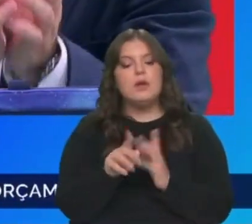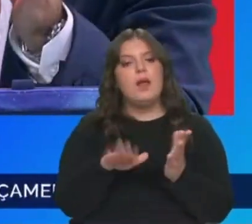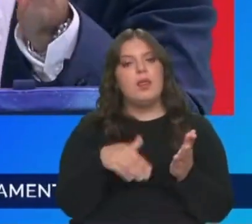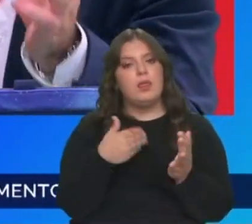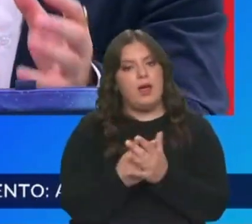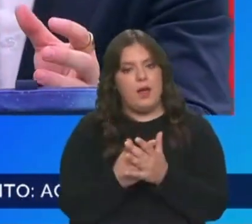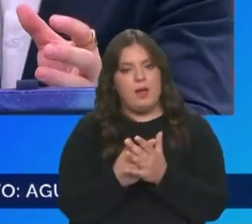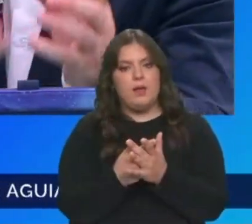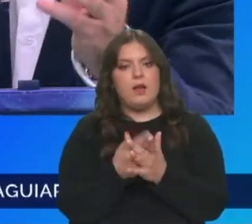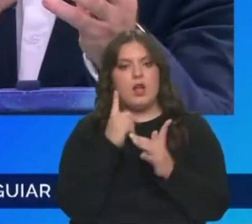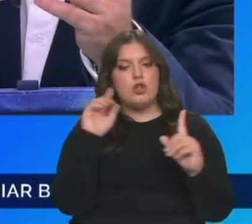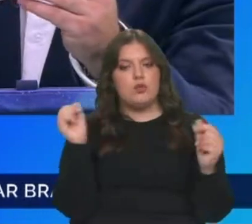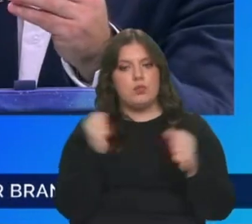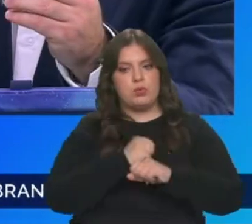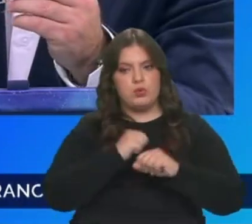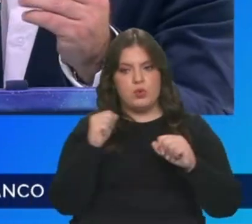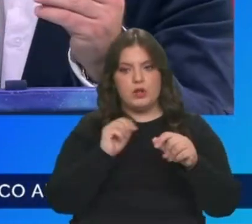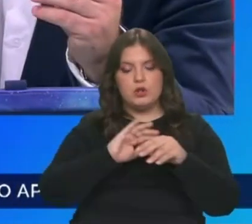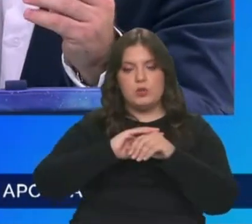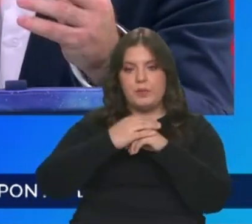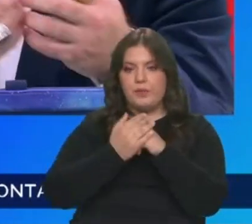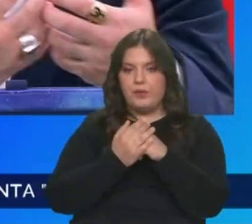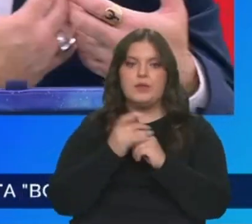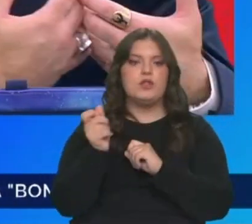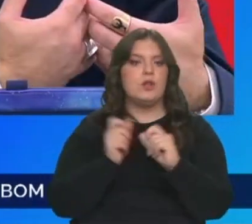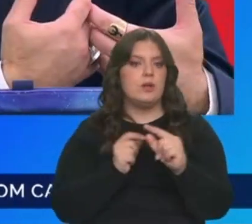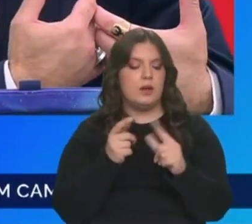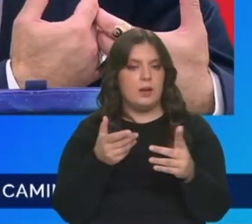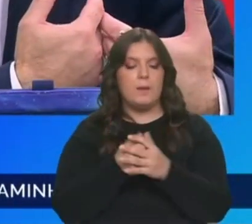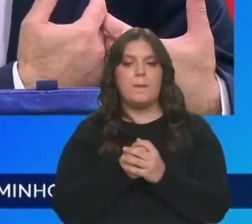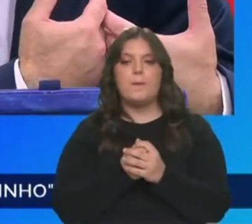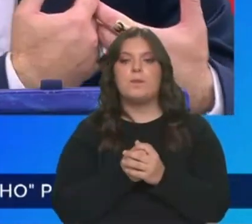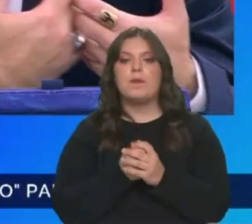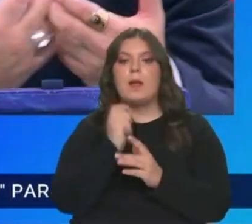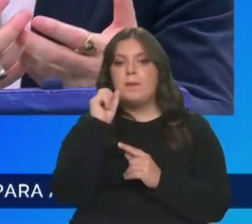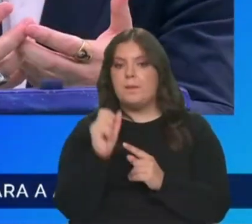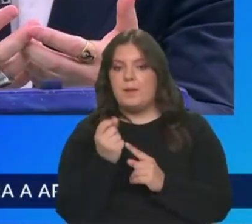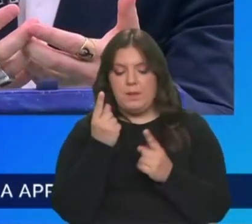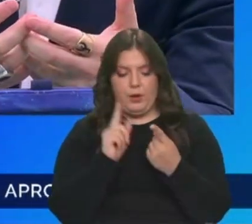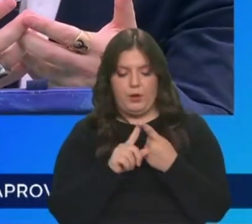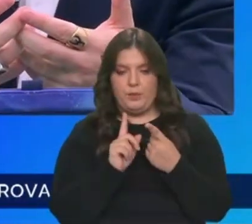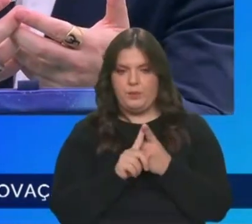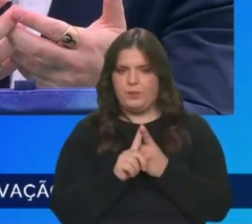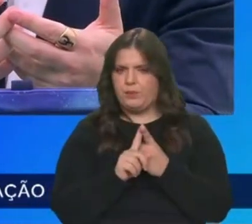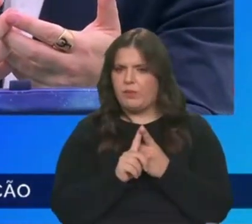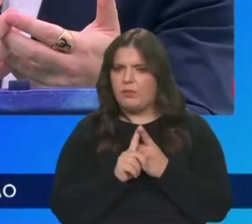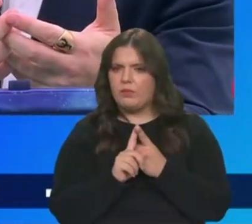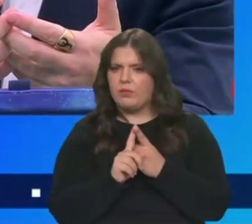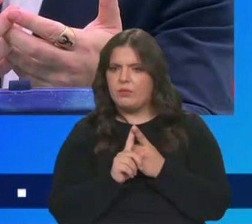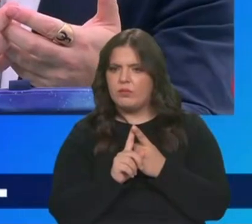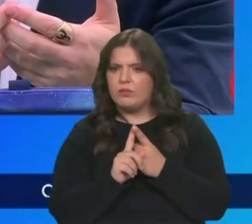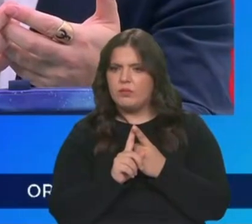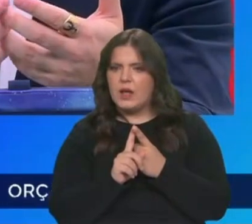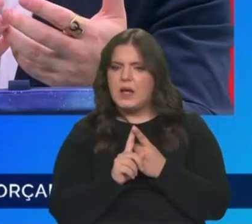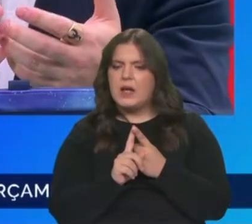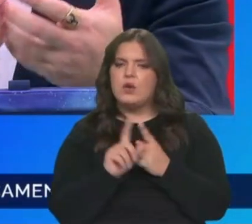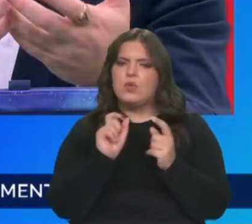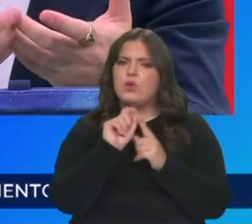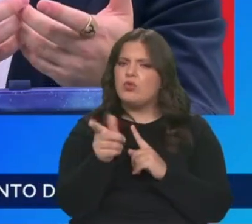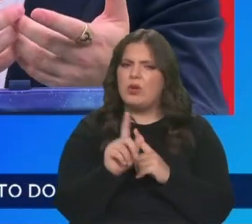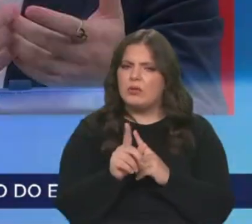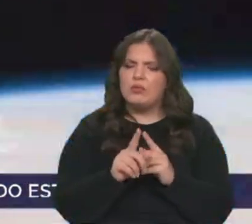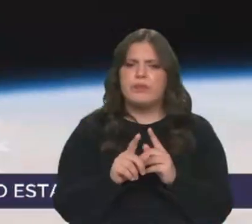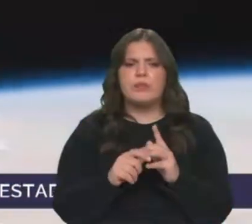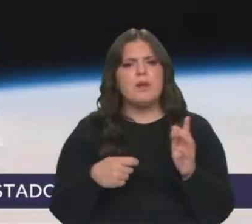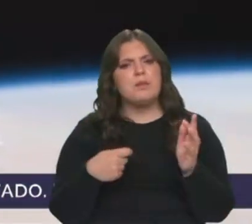desencadeia essas explosões à superfície das estrelas. Primeira hipótese, será que não é tanto o jato, será que é a